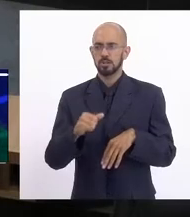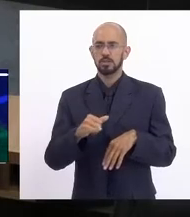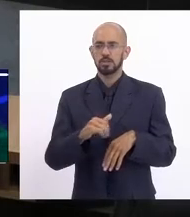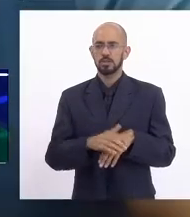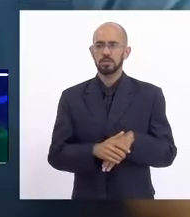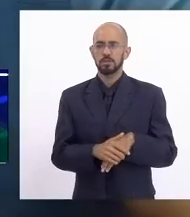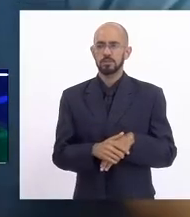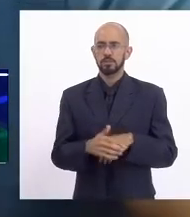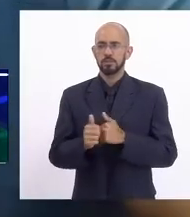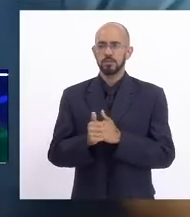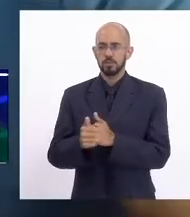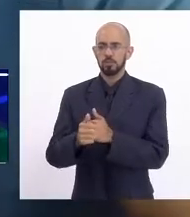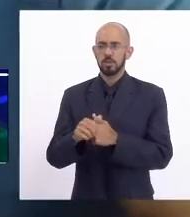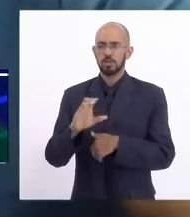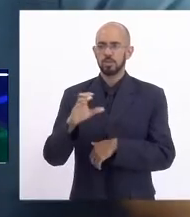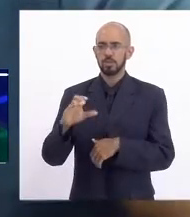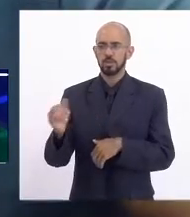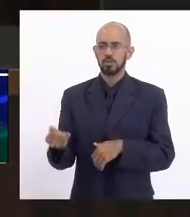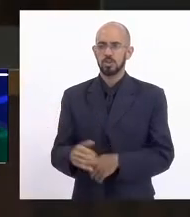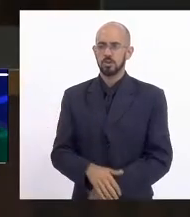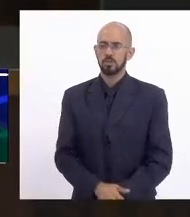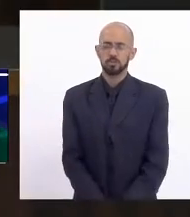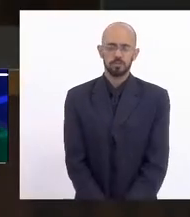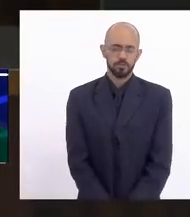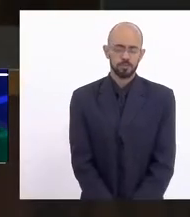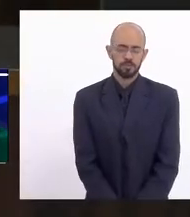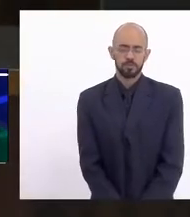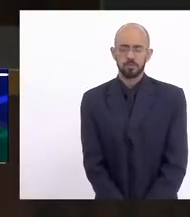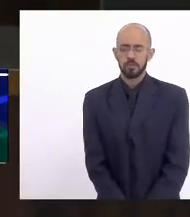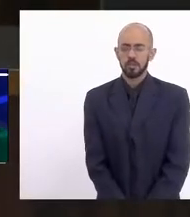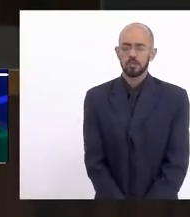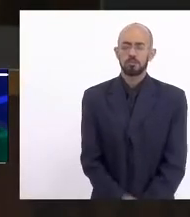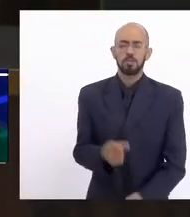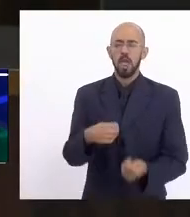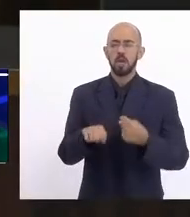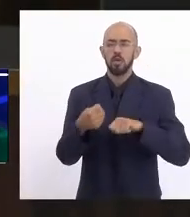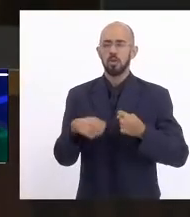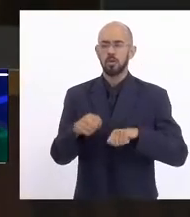CCJ, presidente. Obrigada, deputado. Pela Comissão de Economia,